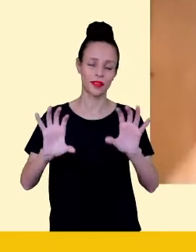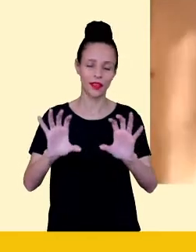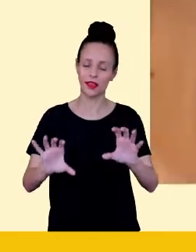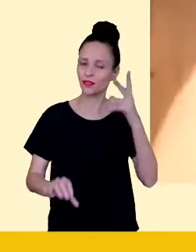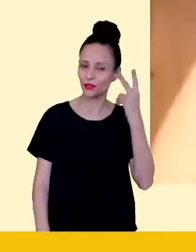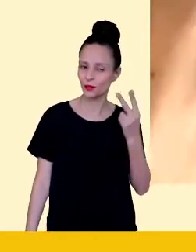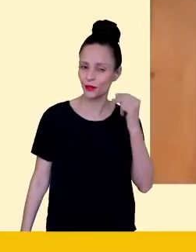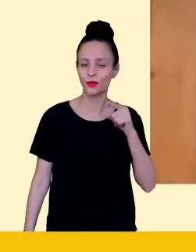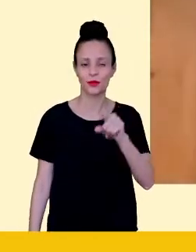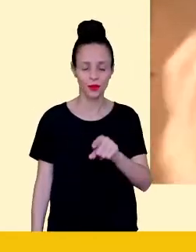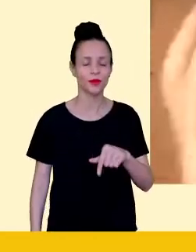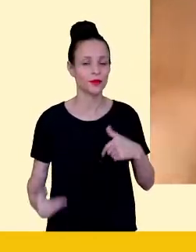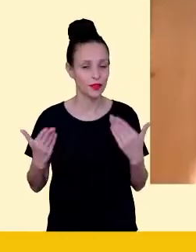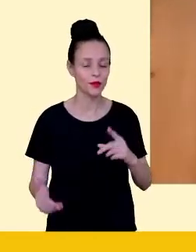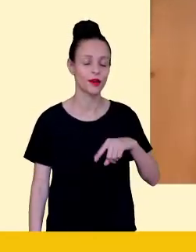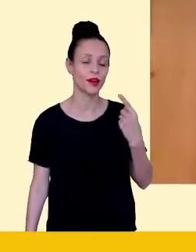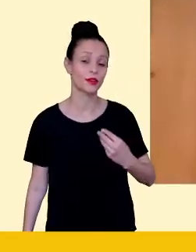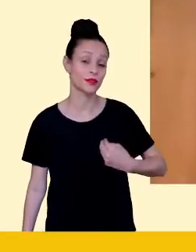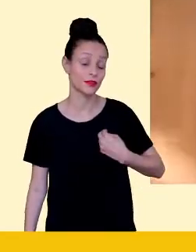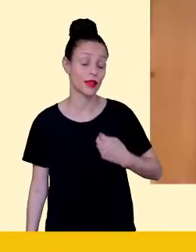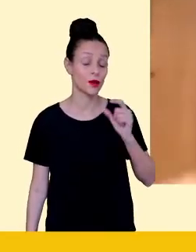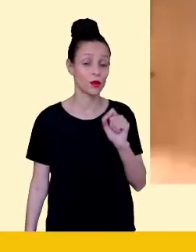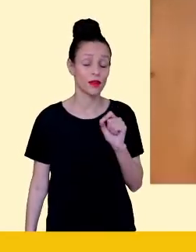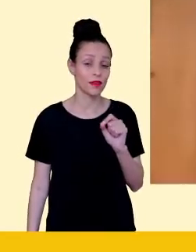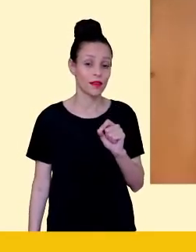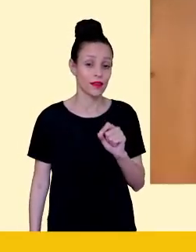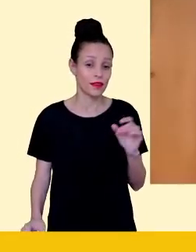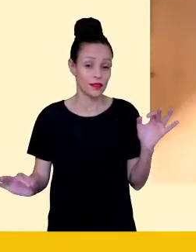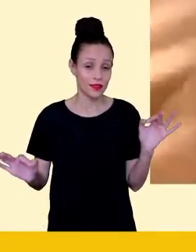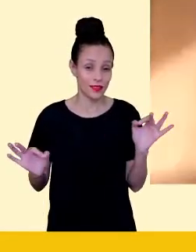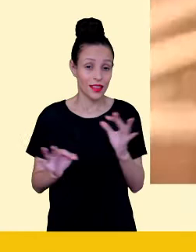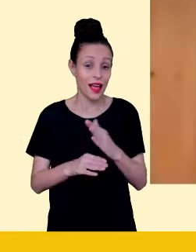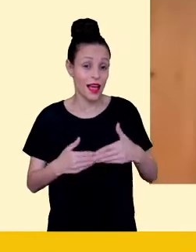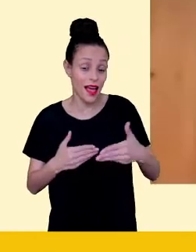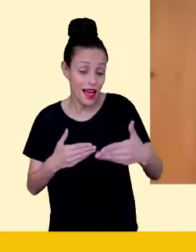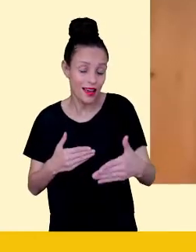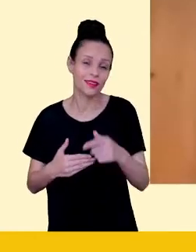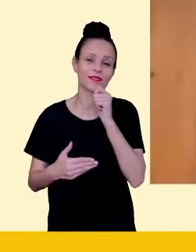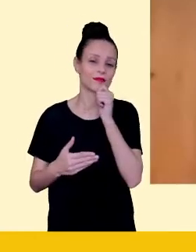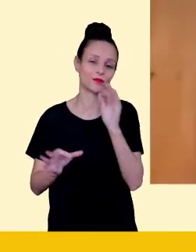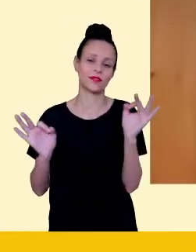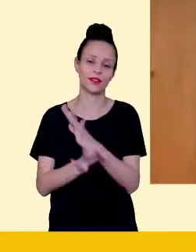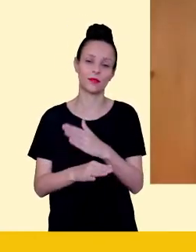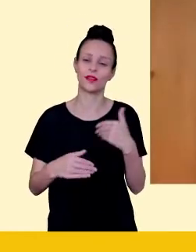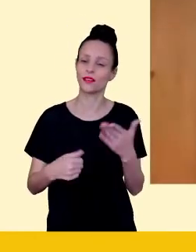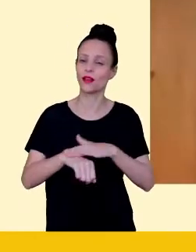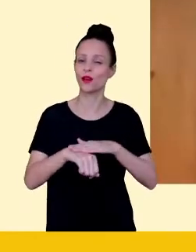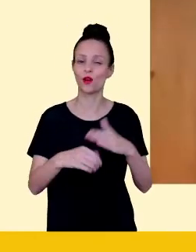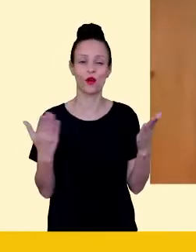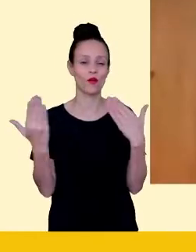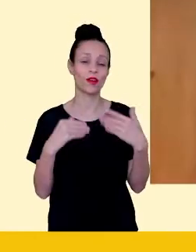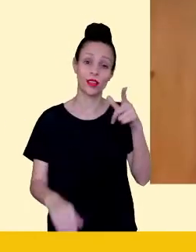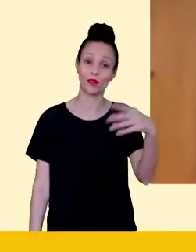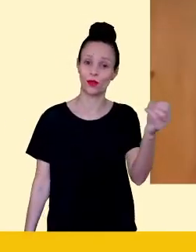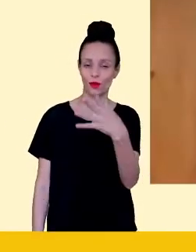realmente, a gente acabou a gente está ainda finalizando ele, então, enfim, essa conversa toda é bastante nova também, para